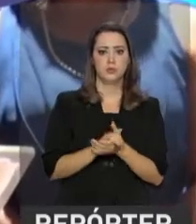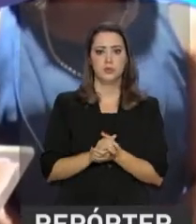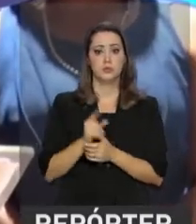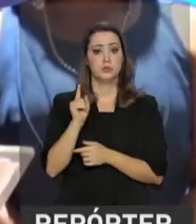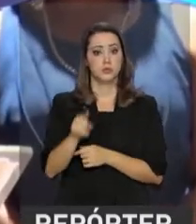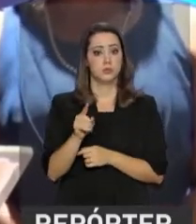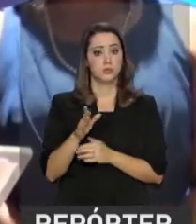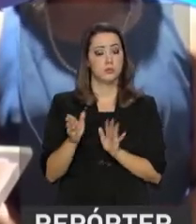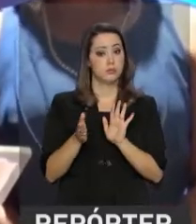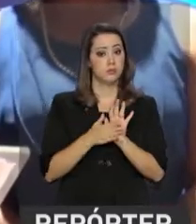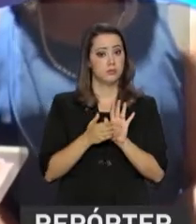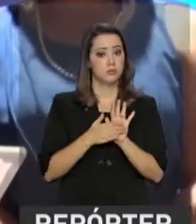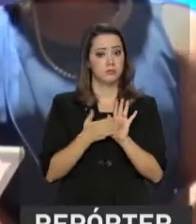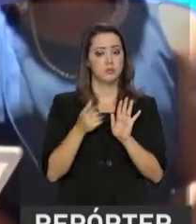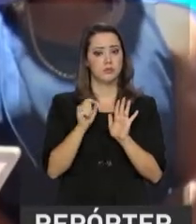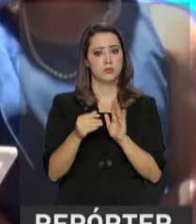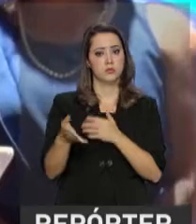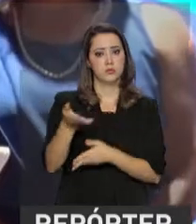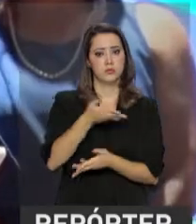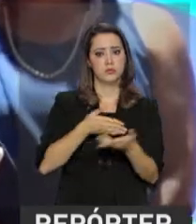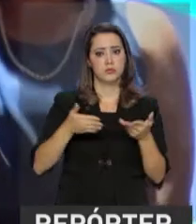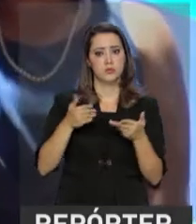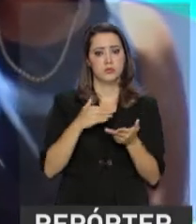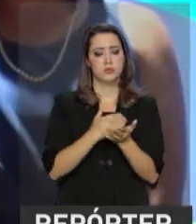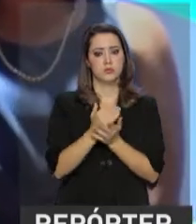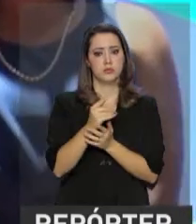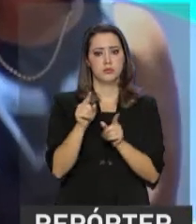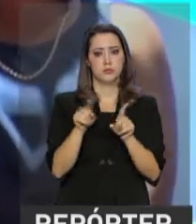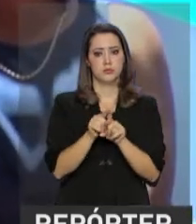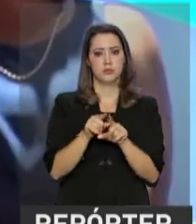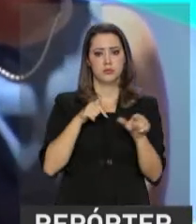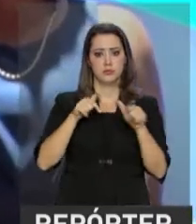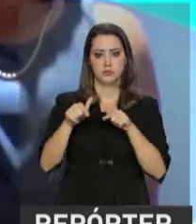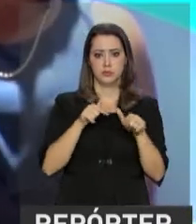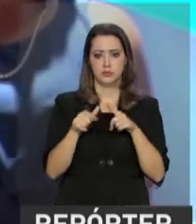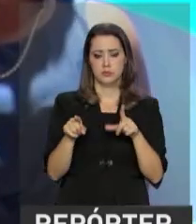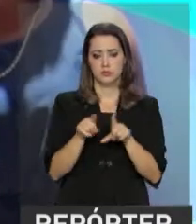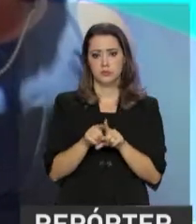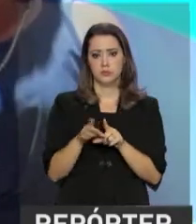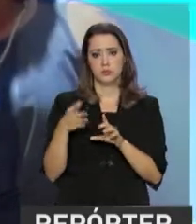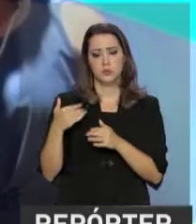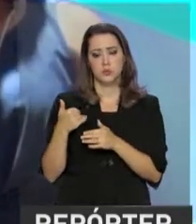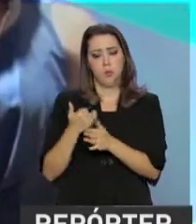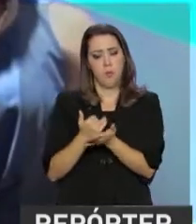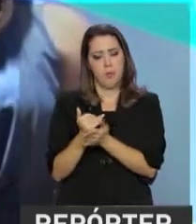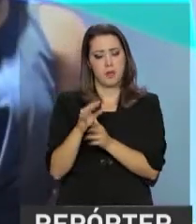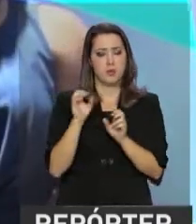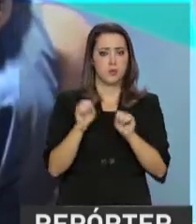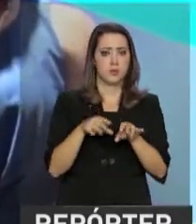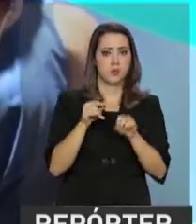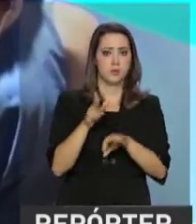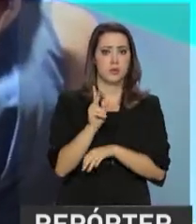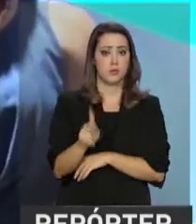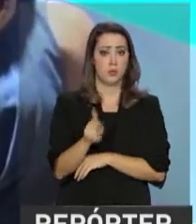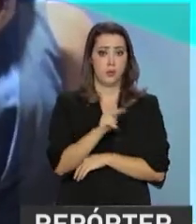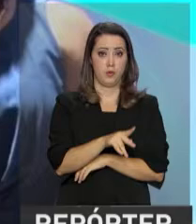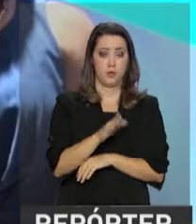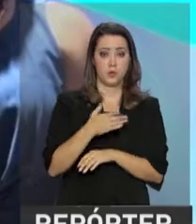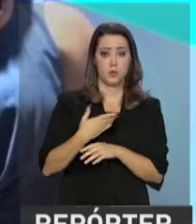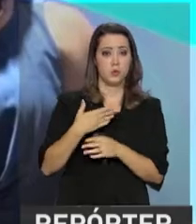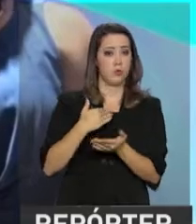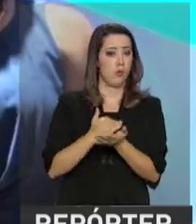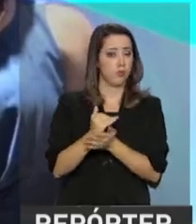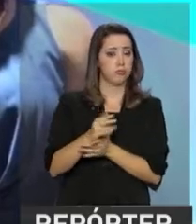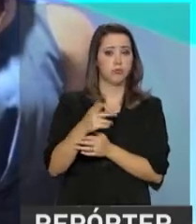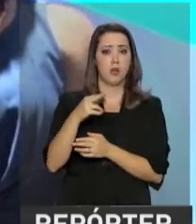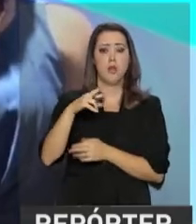essa proposta envolve desde ações ligadas à formação inicial para os futuros professores com uma